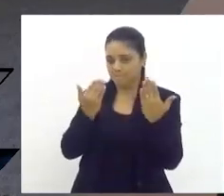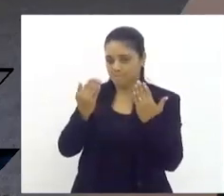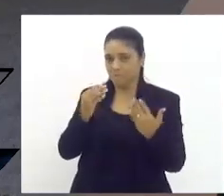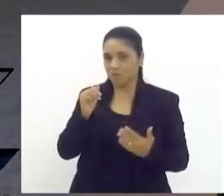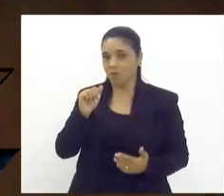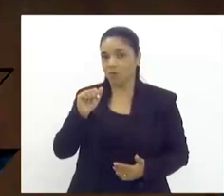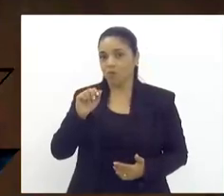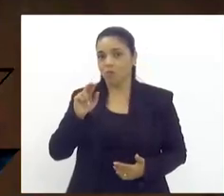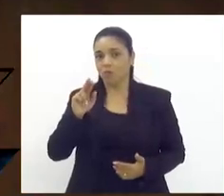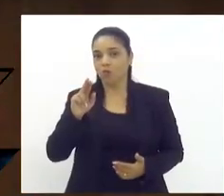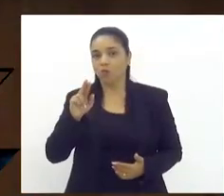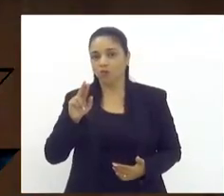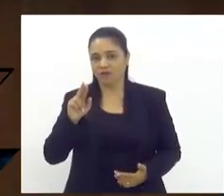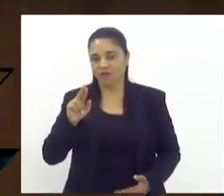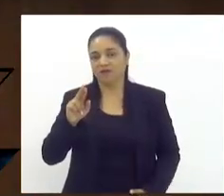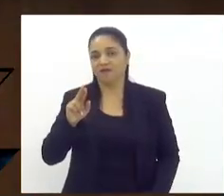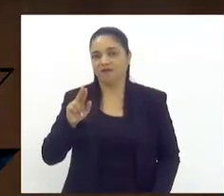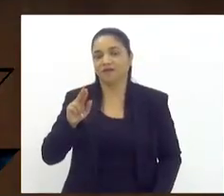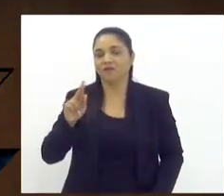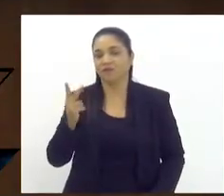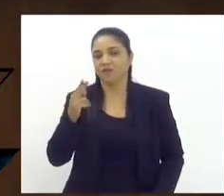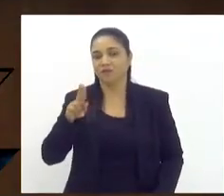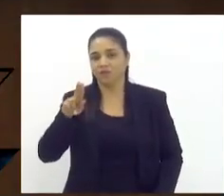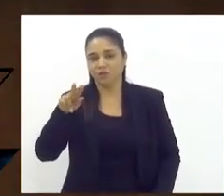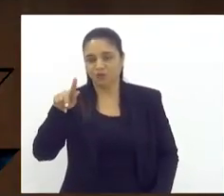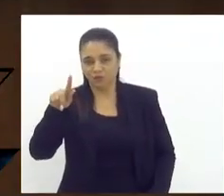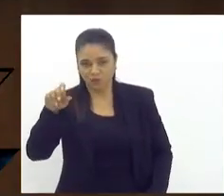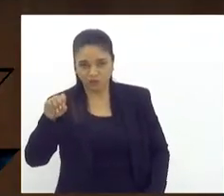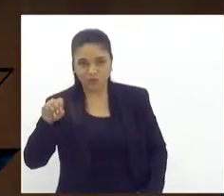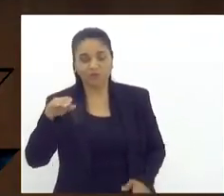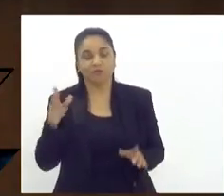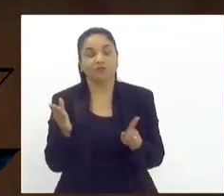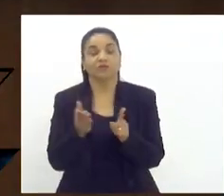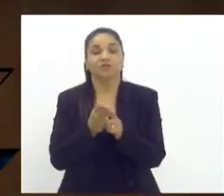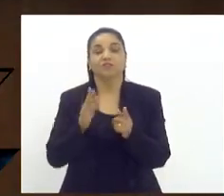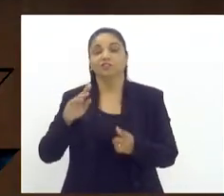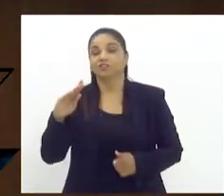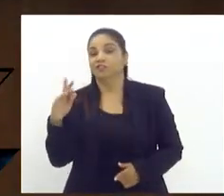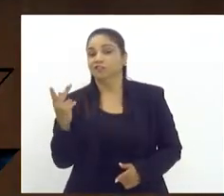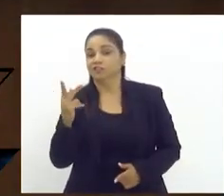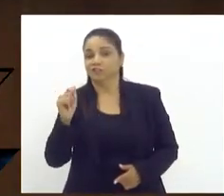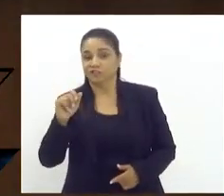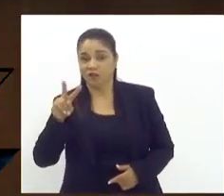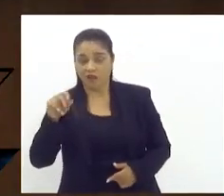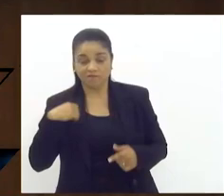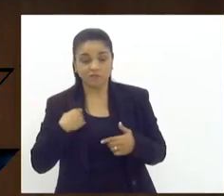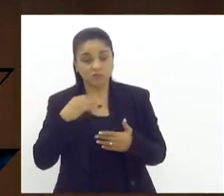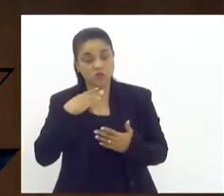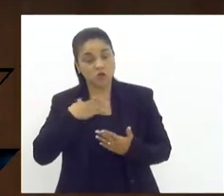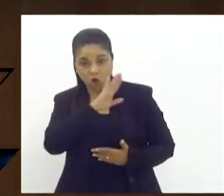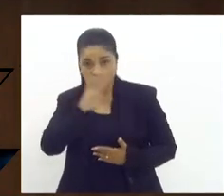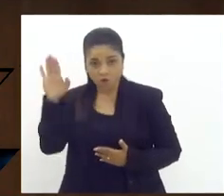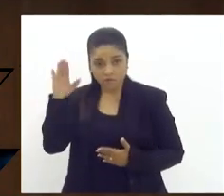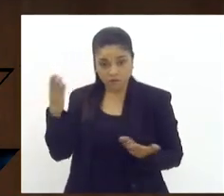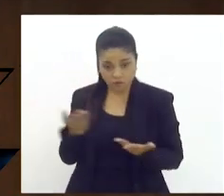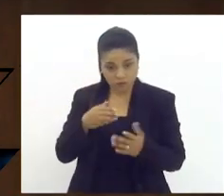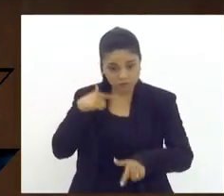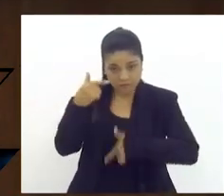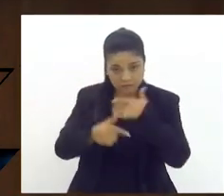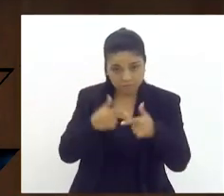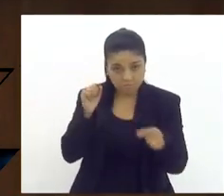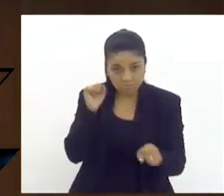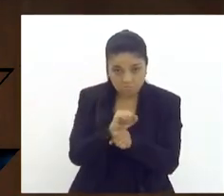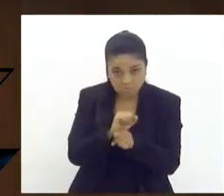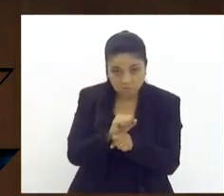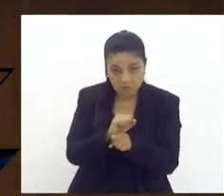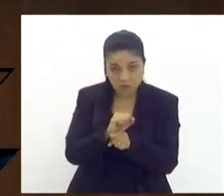não oxigena o mandato uma apatia tremenda confessou hoje na CPI que se os trabalhos hoje paralisarem